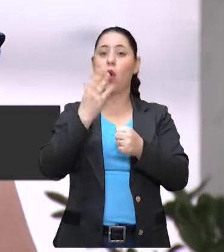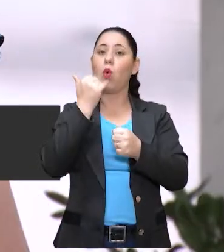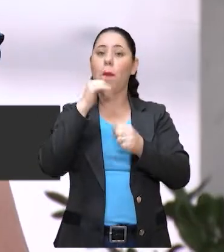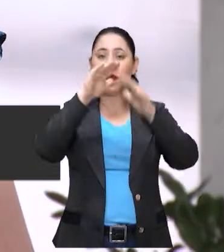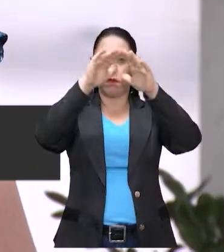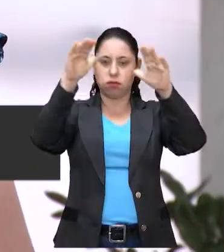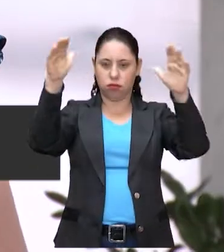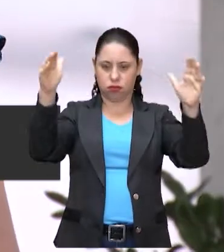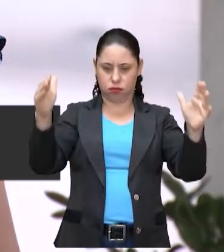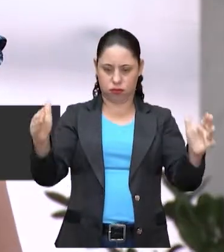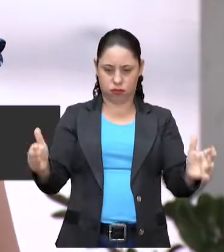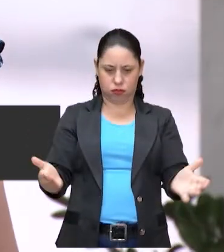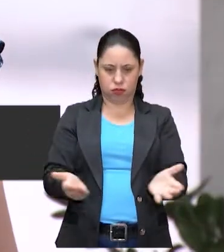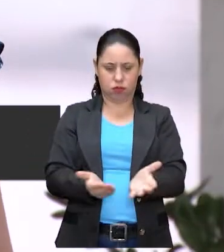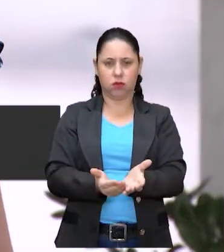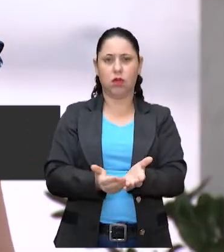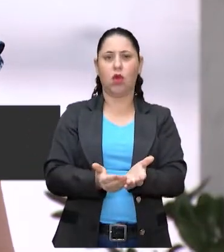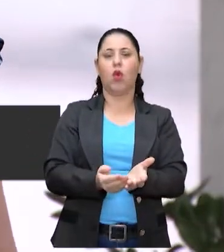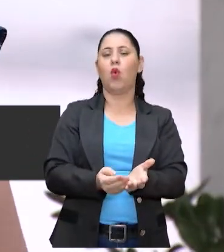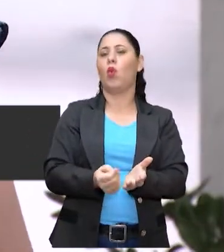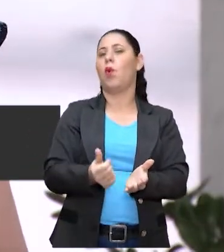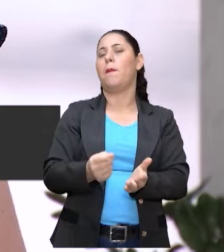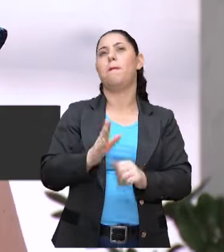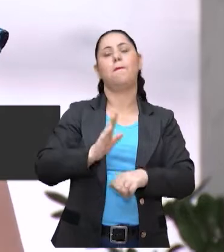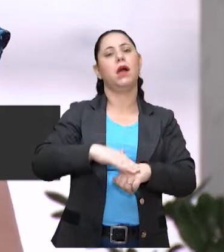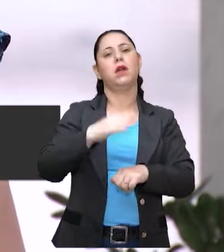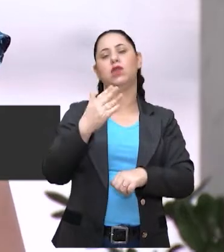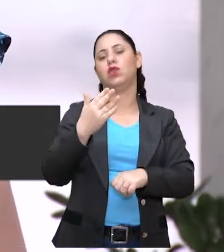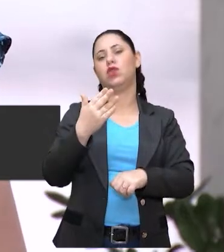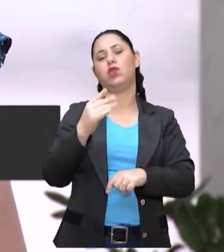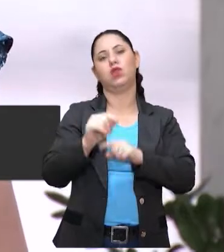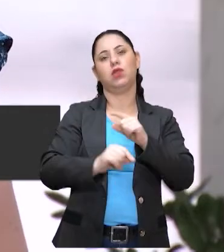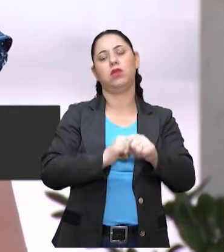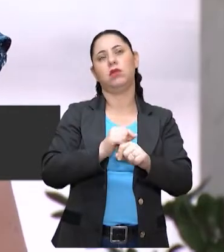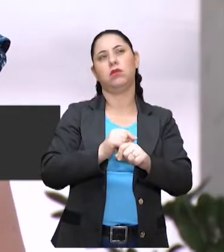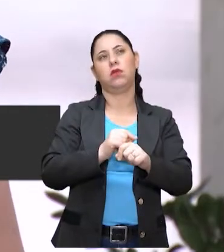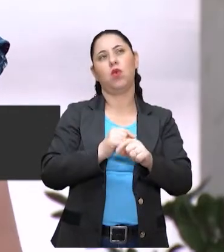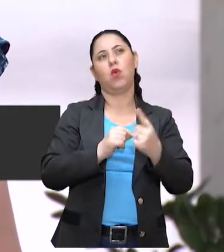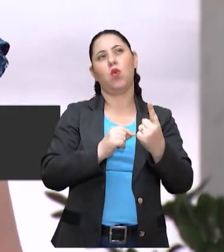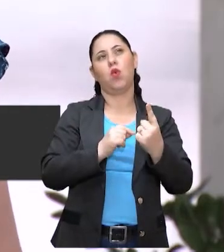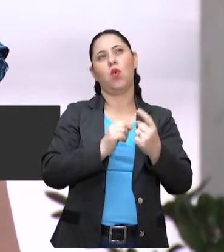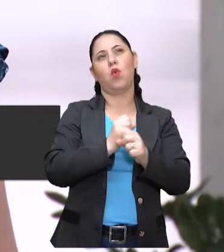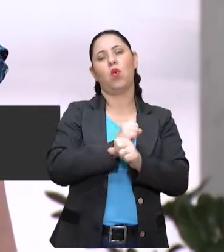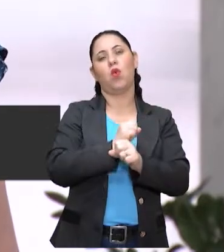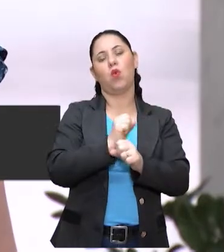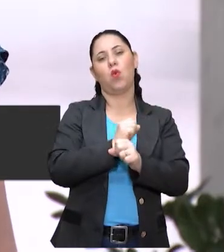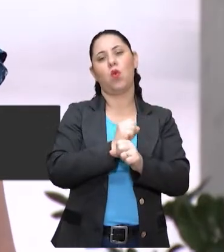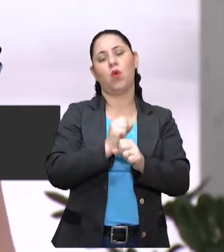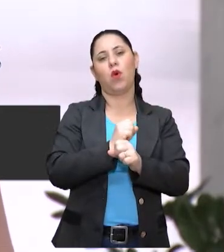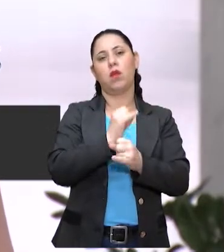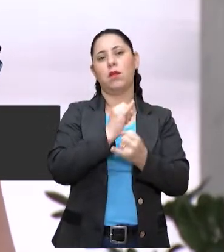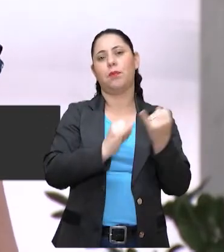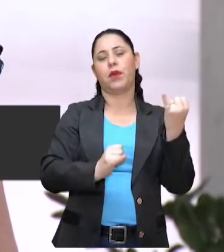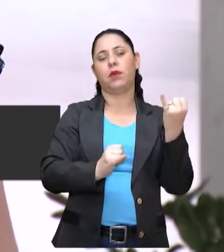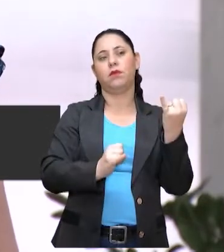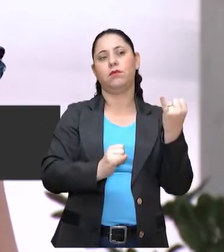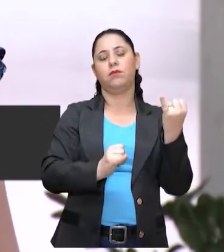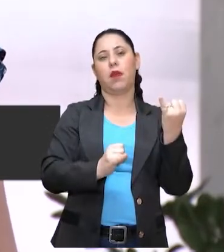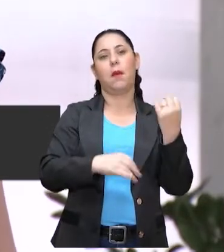exemplo, na cesta básica. A cesta básica está na casa dos 2 dígitos, como eu disse, há pelo menos 1 ano e